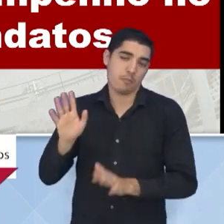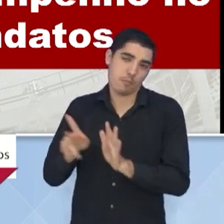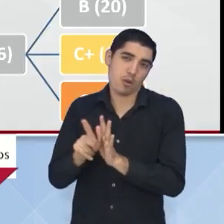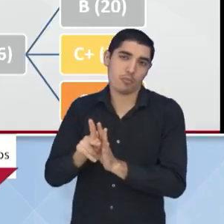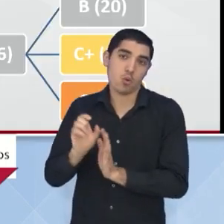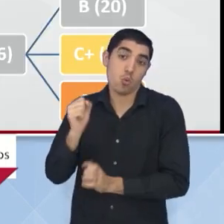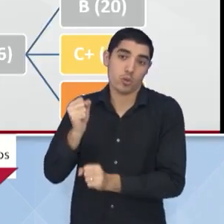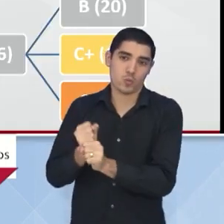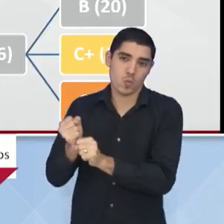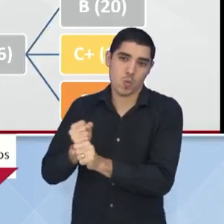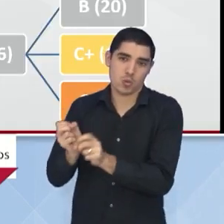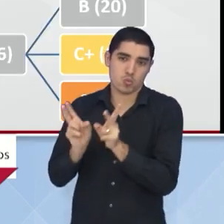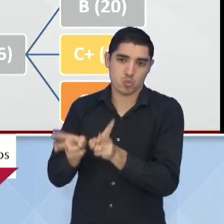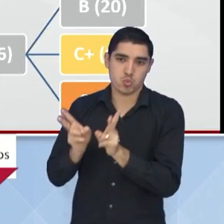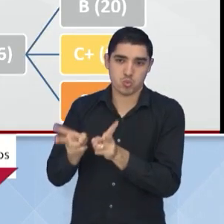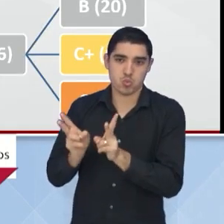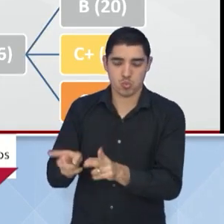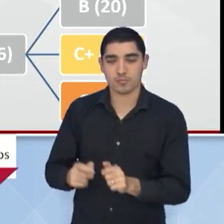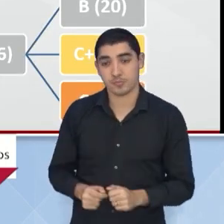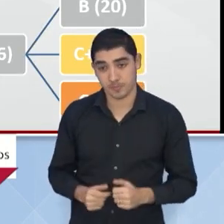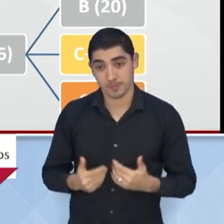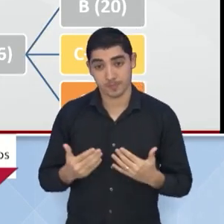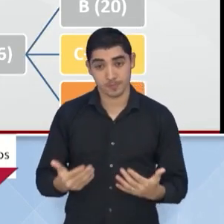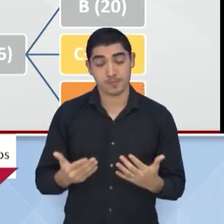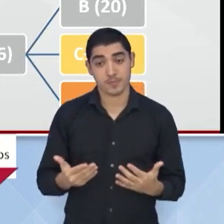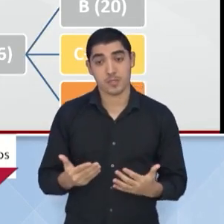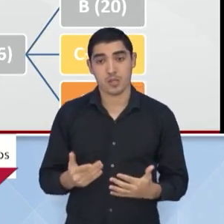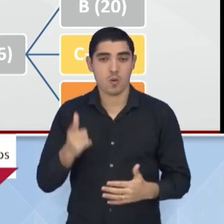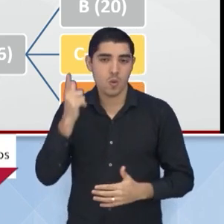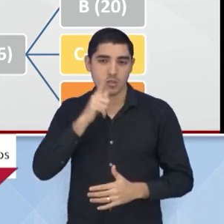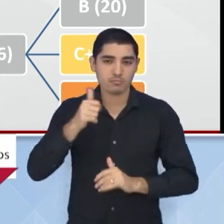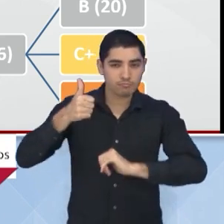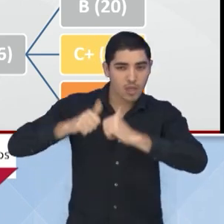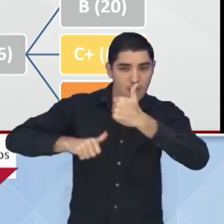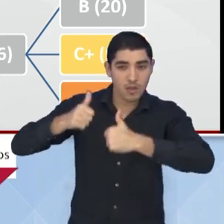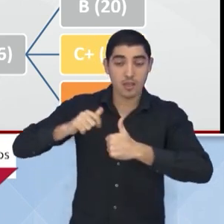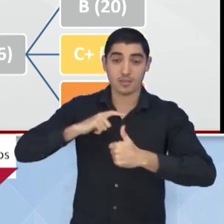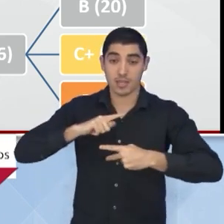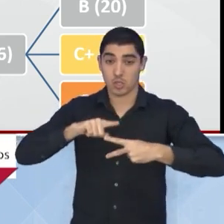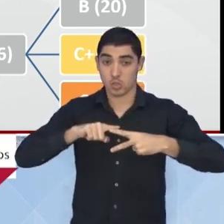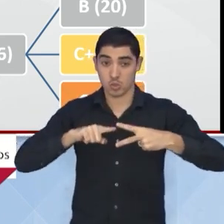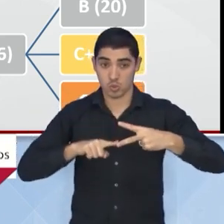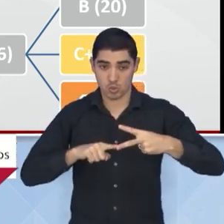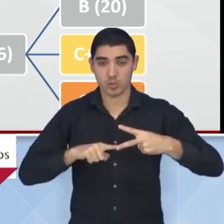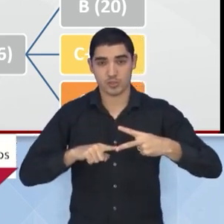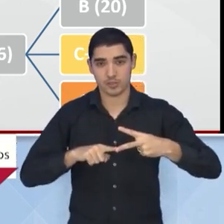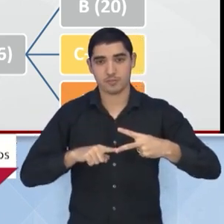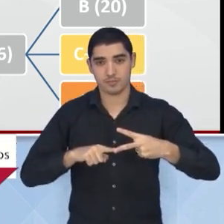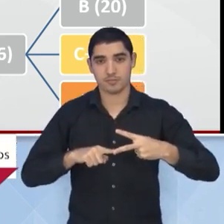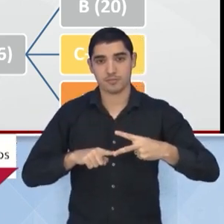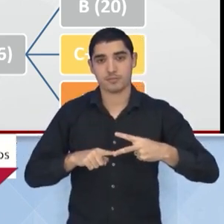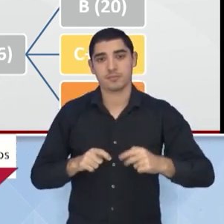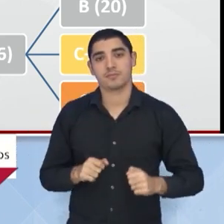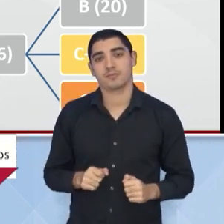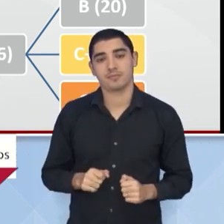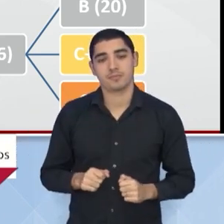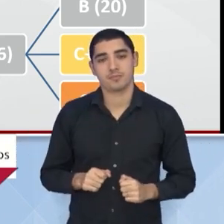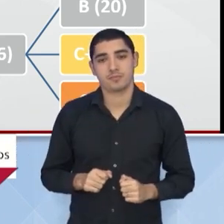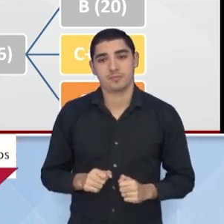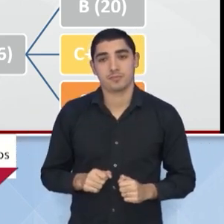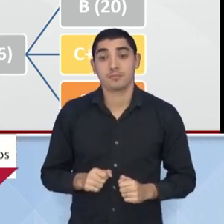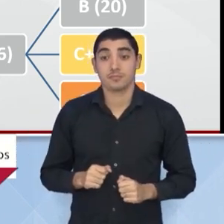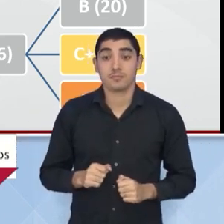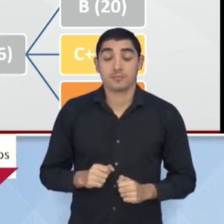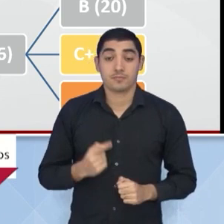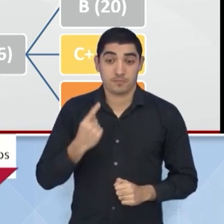iegm então a gente consegue avaliar dois mandatos já então